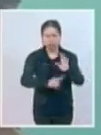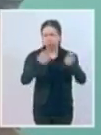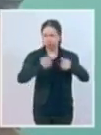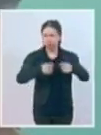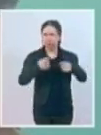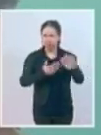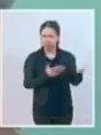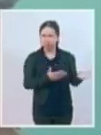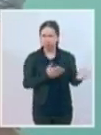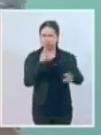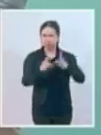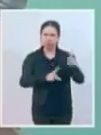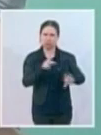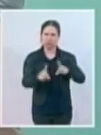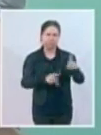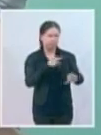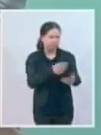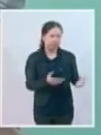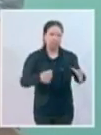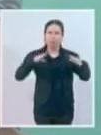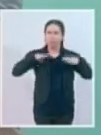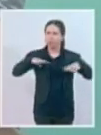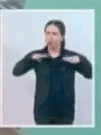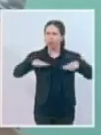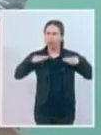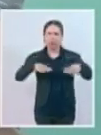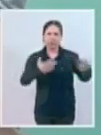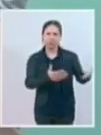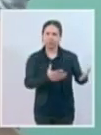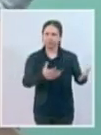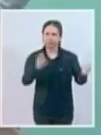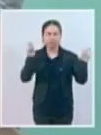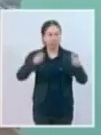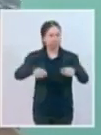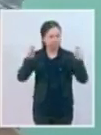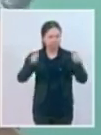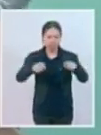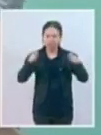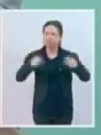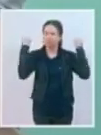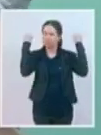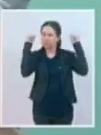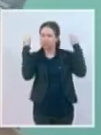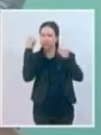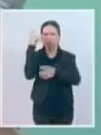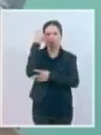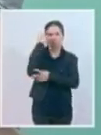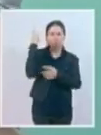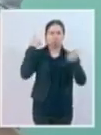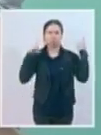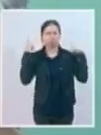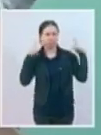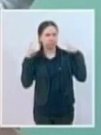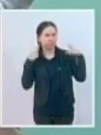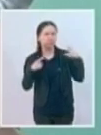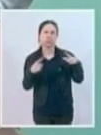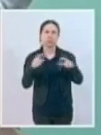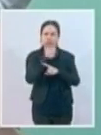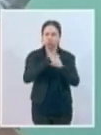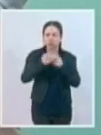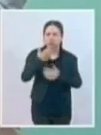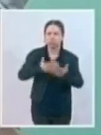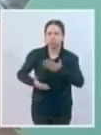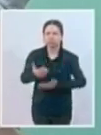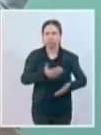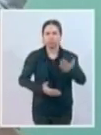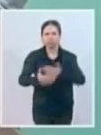da população. Uma praça confere o quê? Possibilidades inúmeras de atividades de cultura, de lazer, socialização, isso,